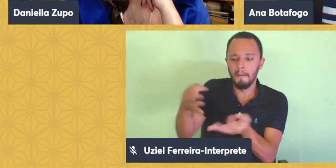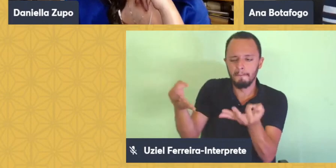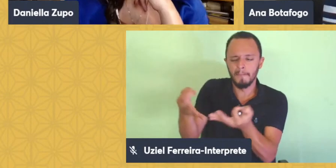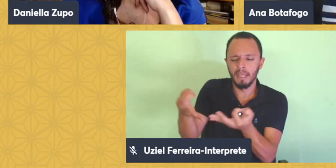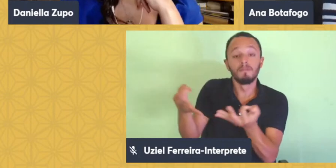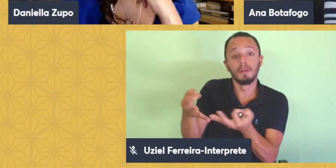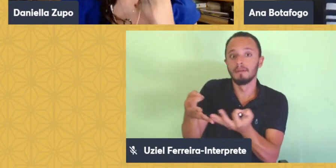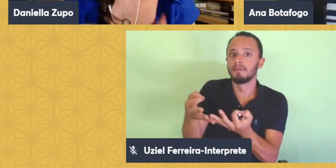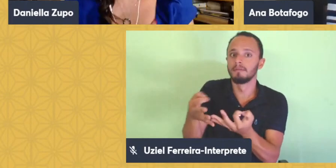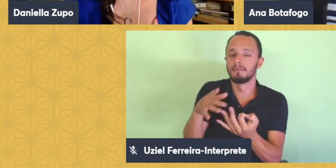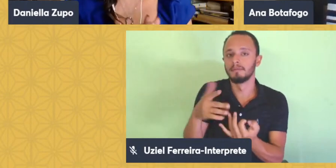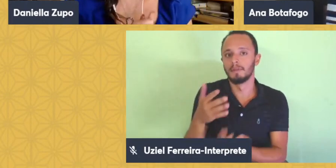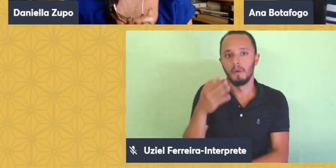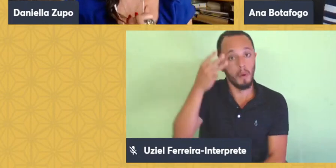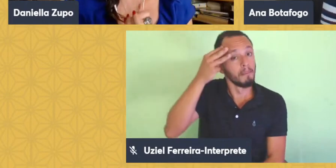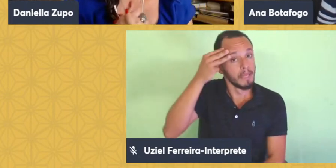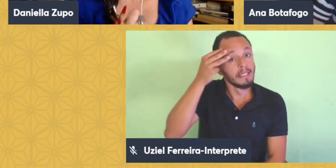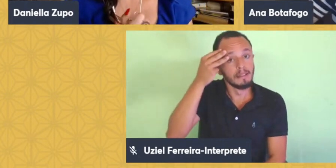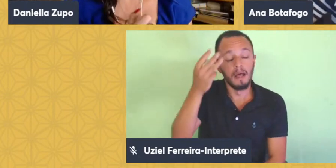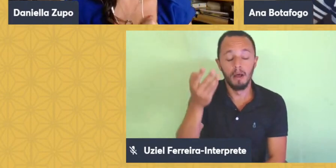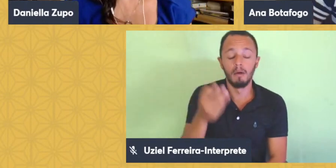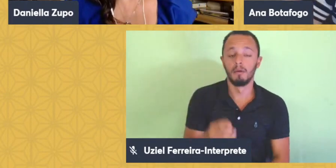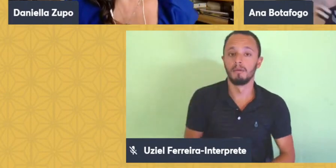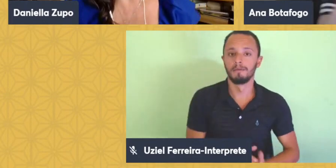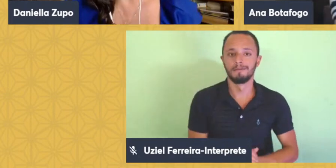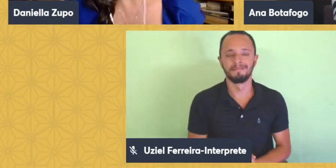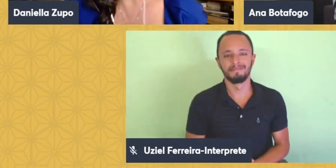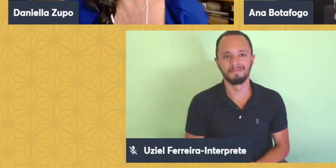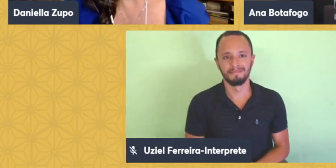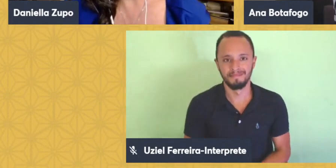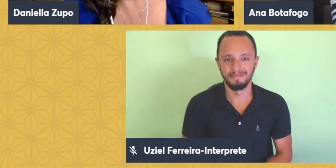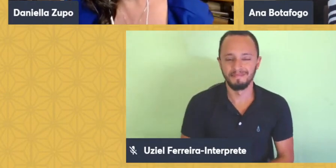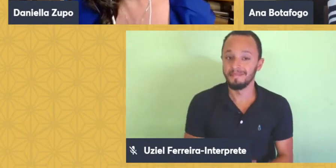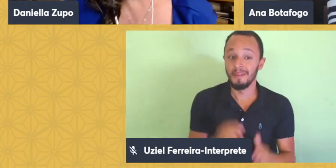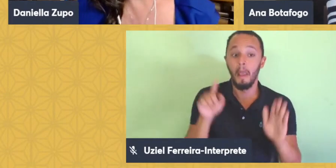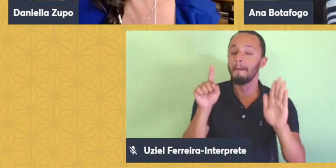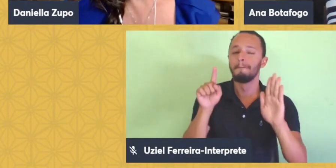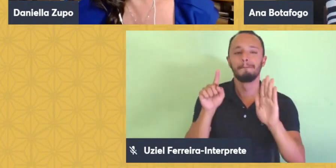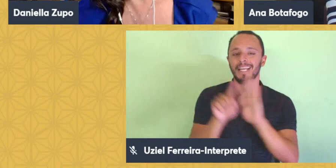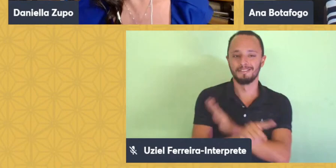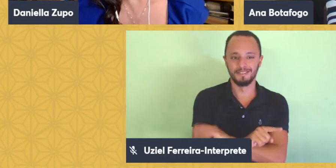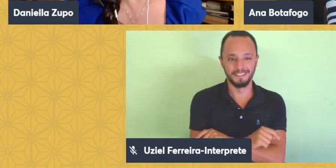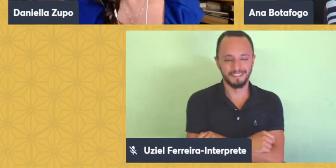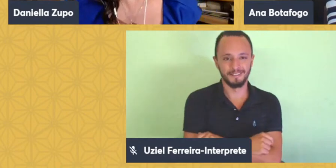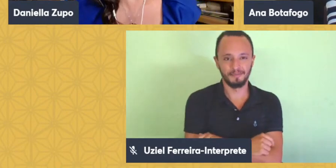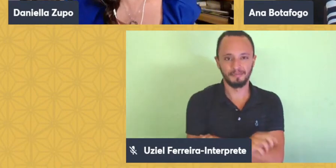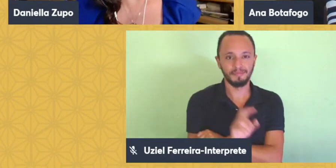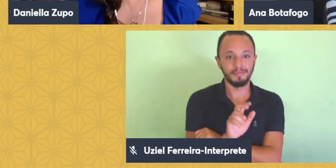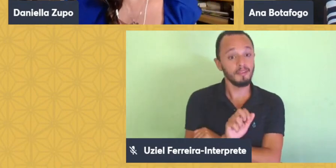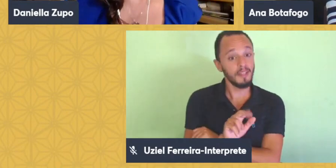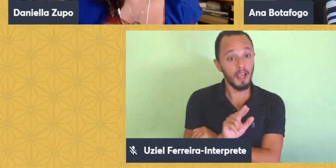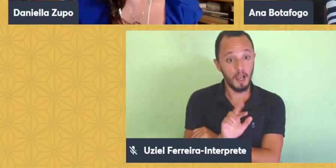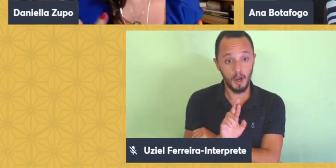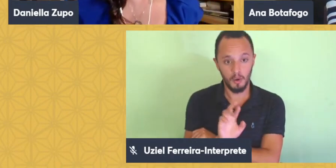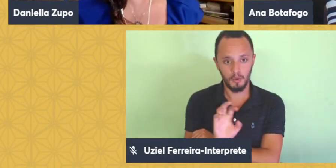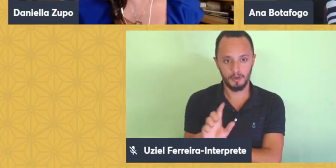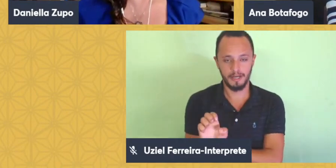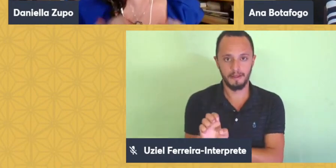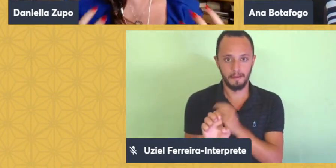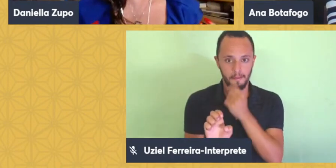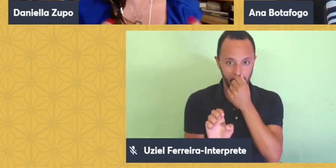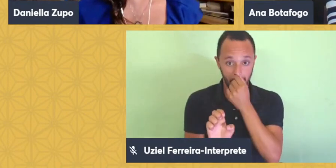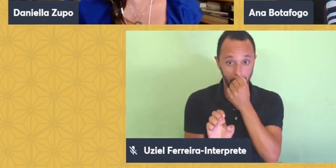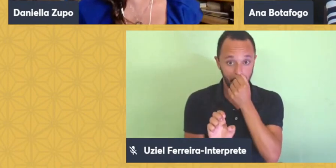vamos lá a gente tava falando as coisas o nosso essas perguntas aqui agora está em pergunta se acerta a